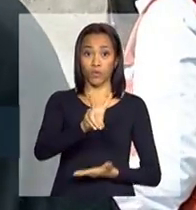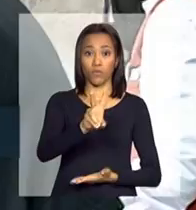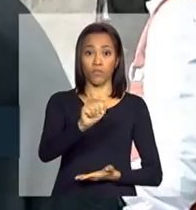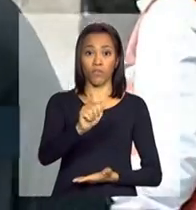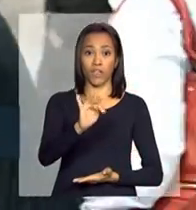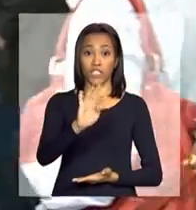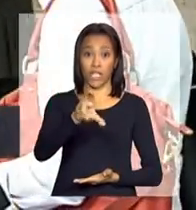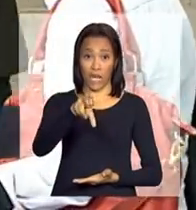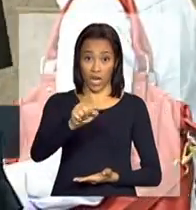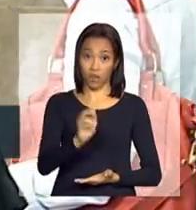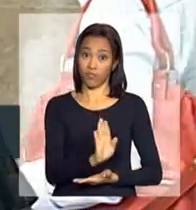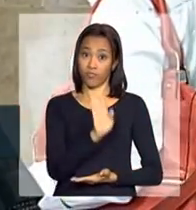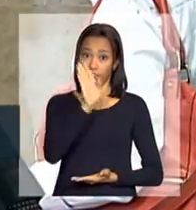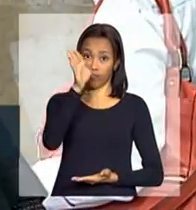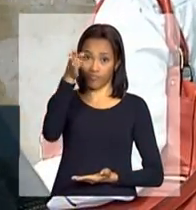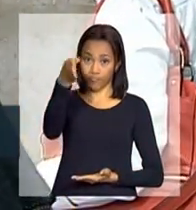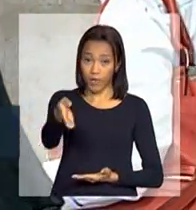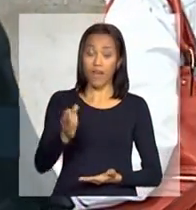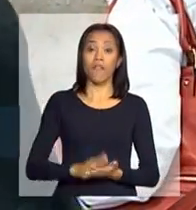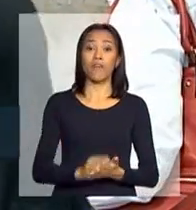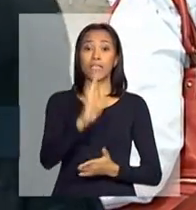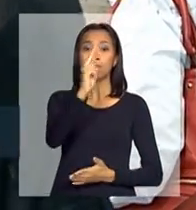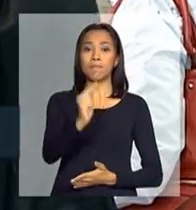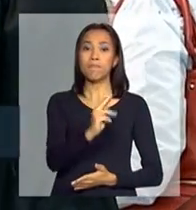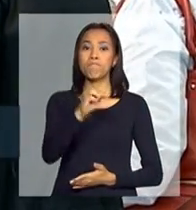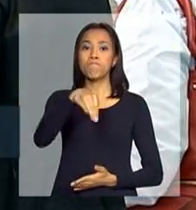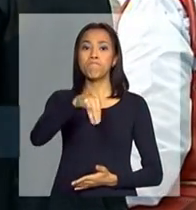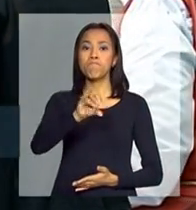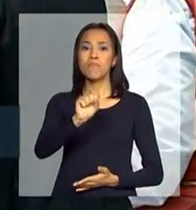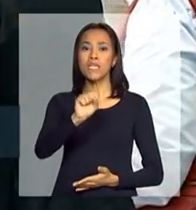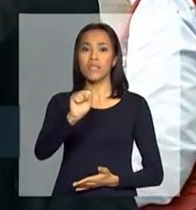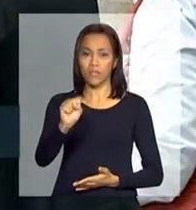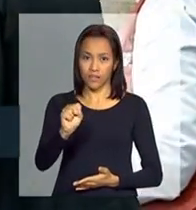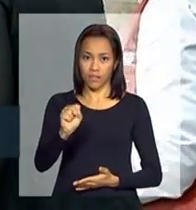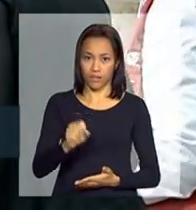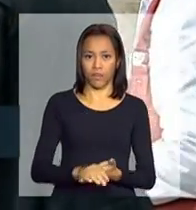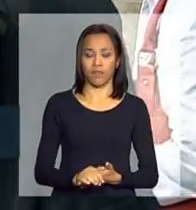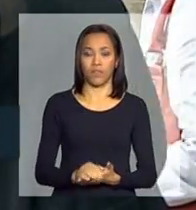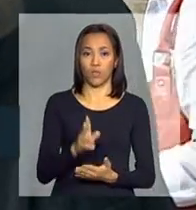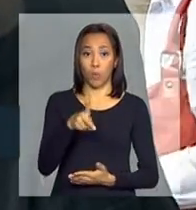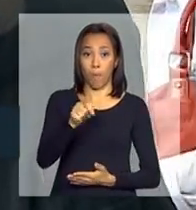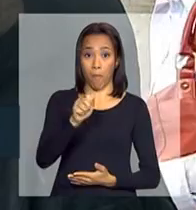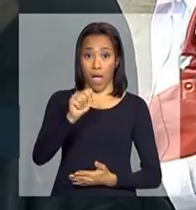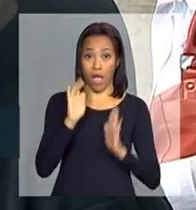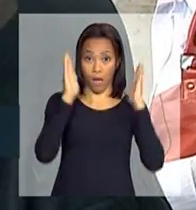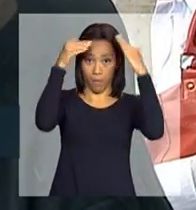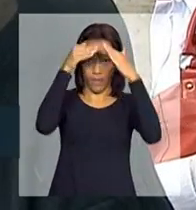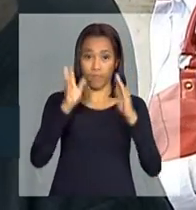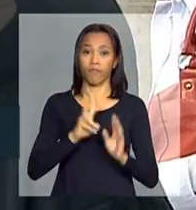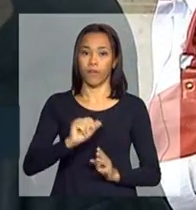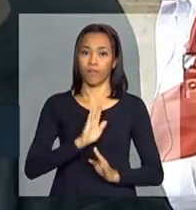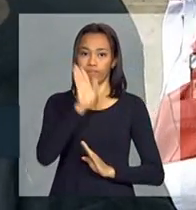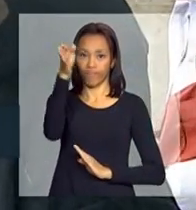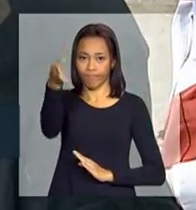irá na terça-feira na missa primeira missa de investidura do Papa Francisco só isso